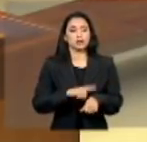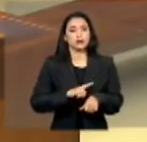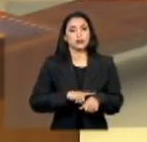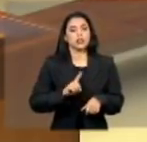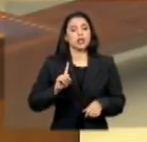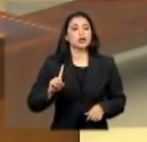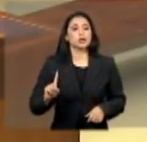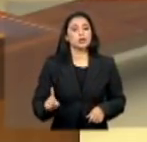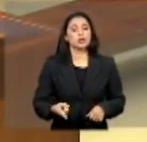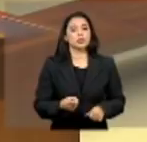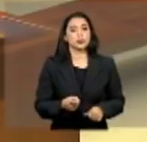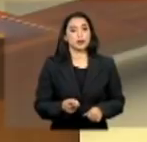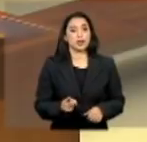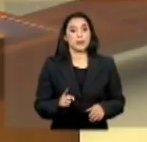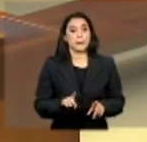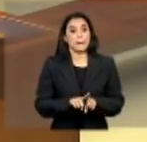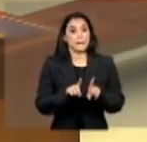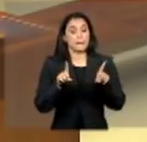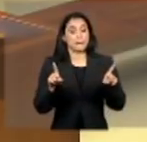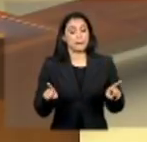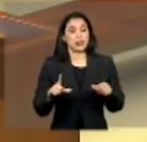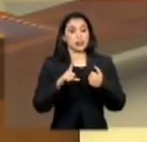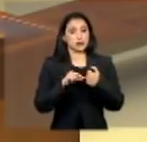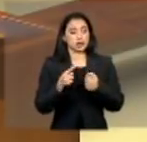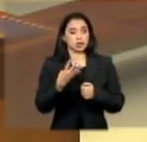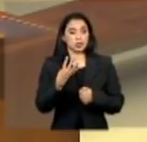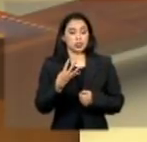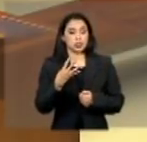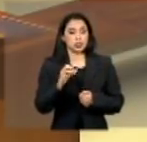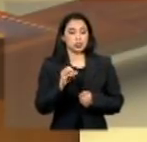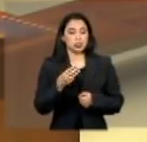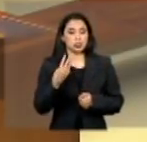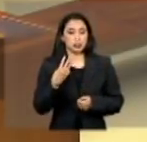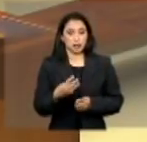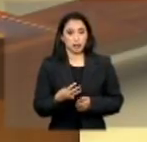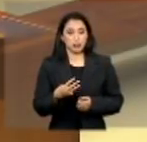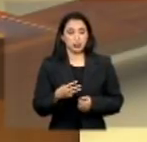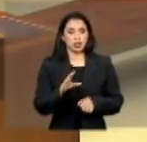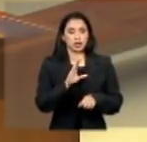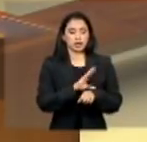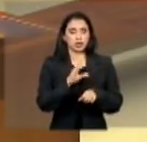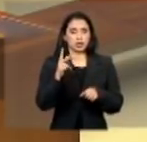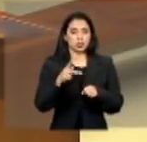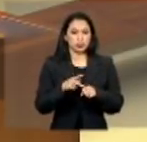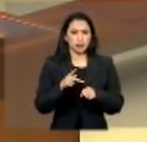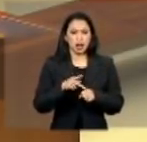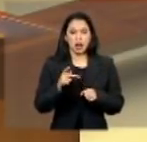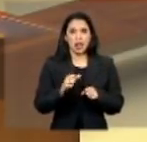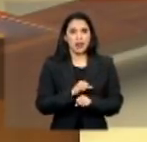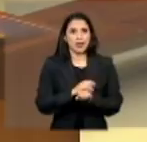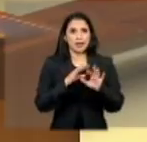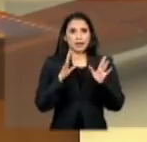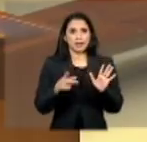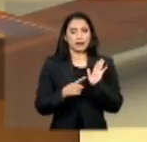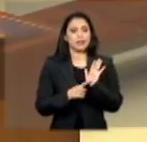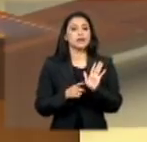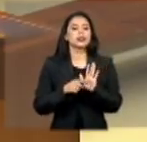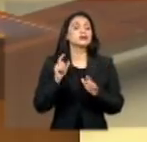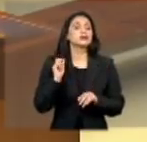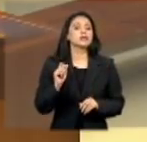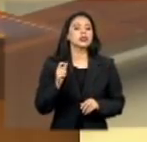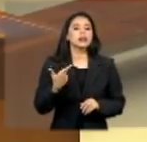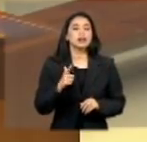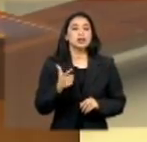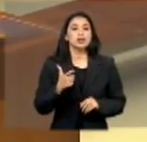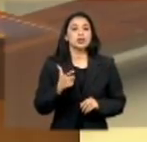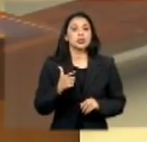mas o artigo 403 do código de processo penal é muito claro ao dizer não havendo